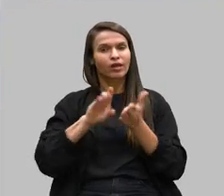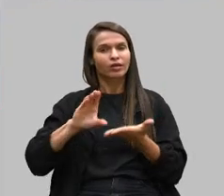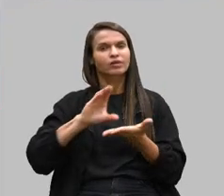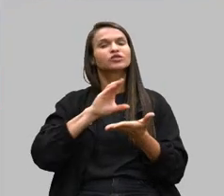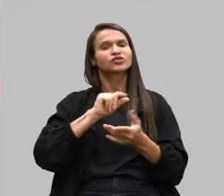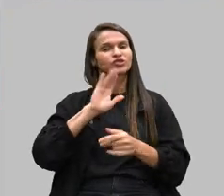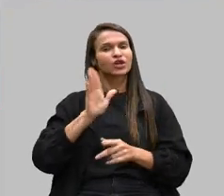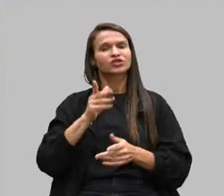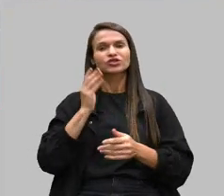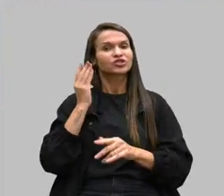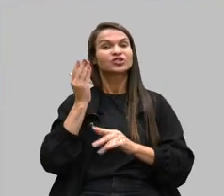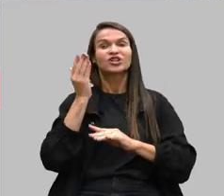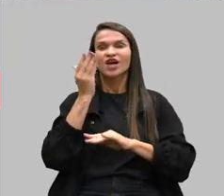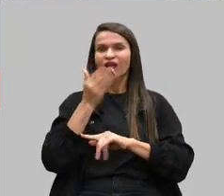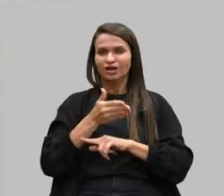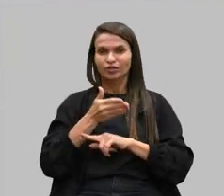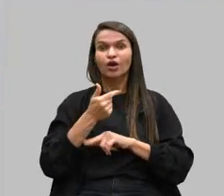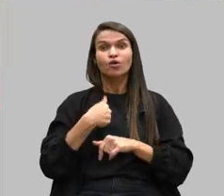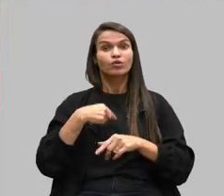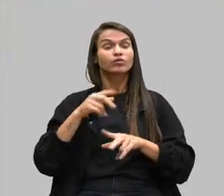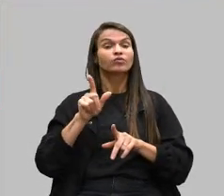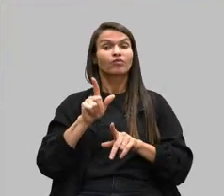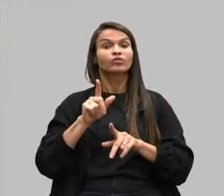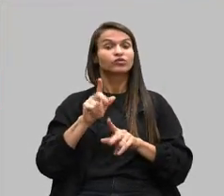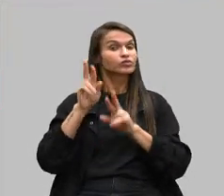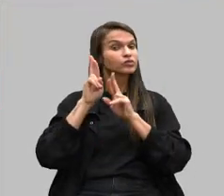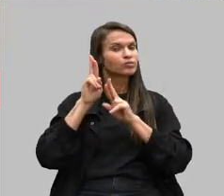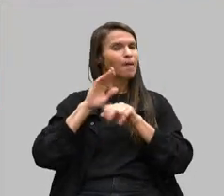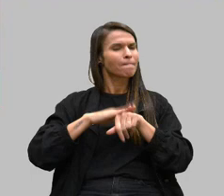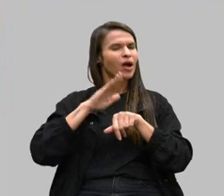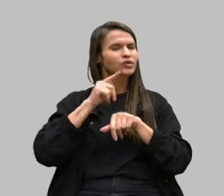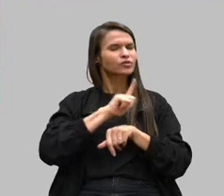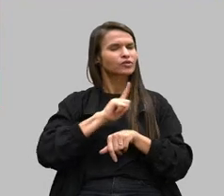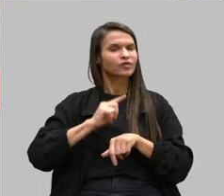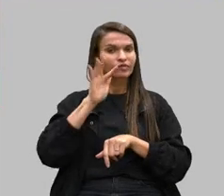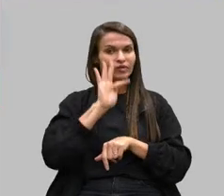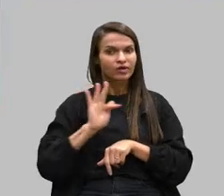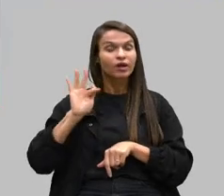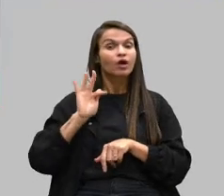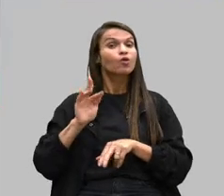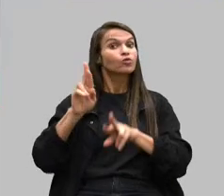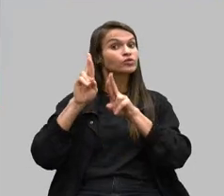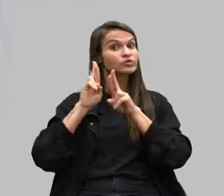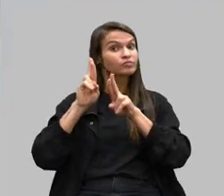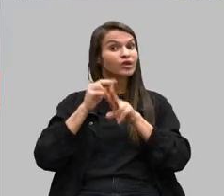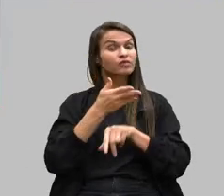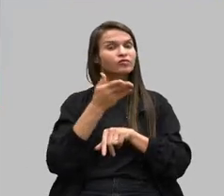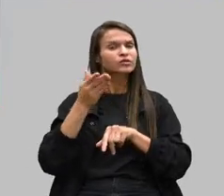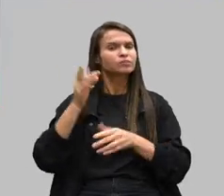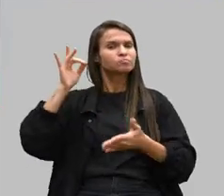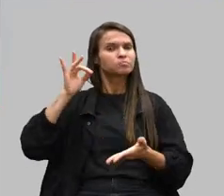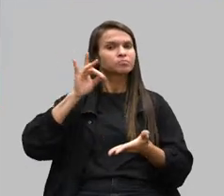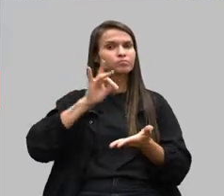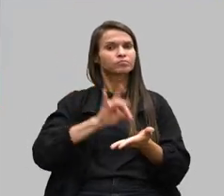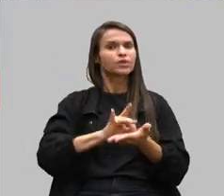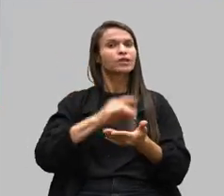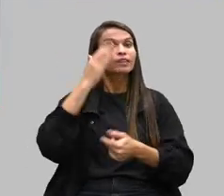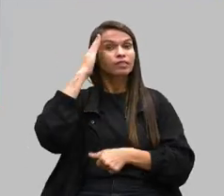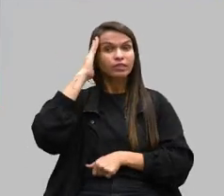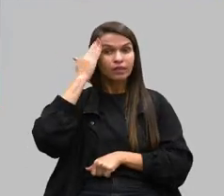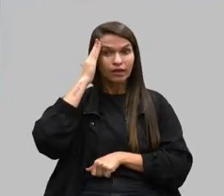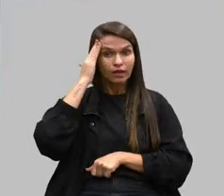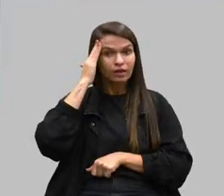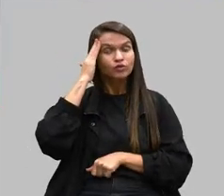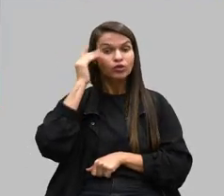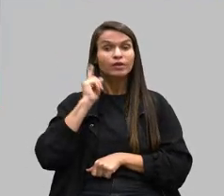tinha que ser direta eu espero mais eu espero mais do governo federal eu espero que vocês realmente entendam